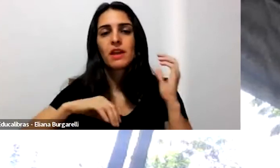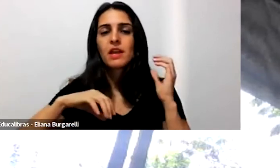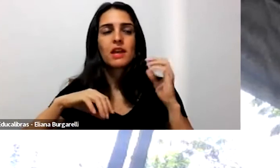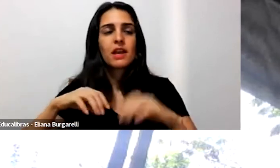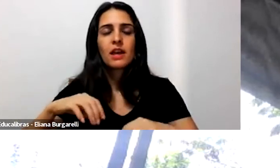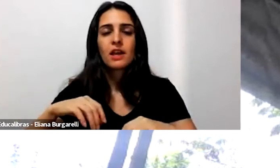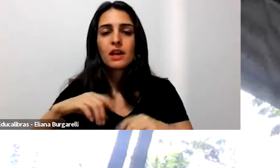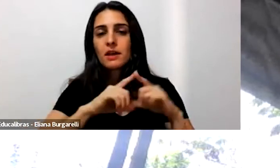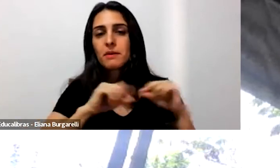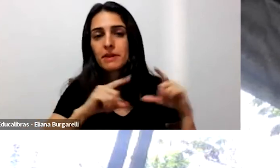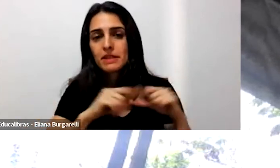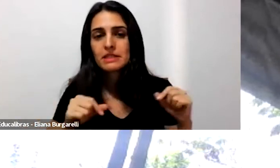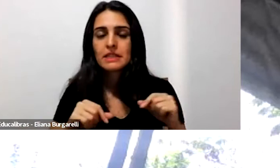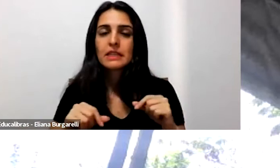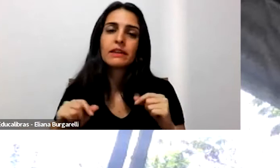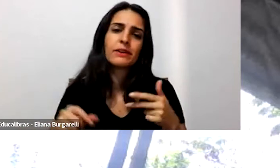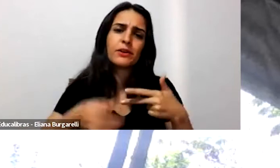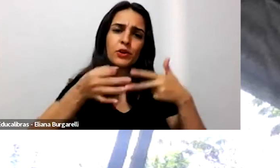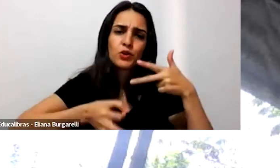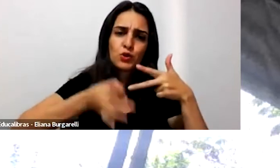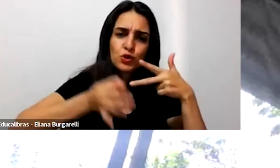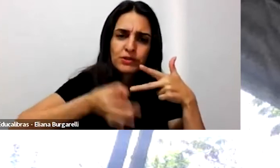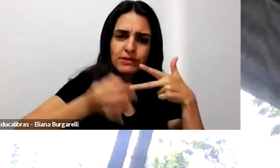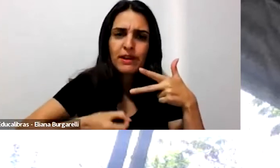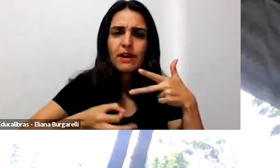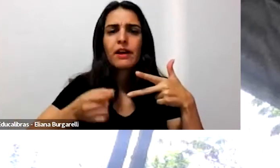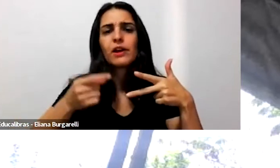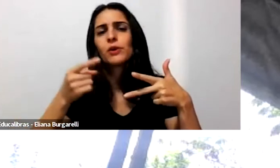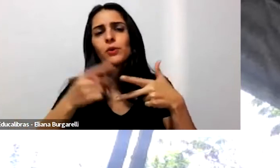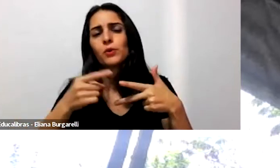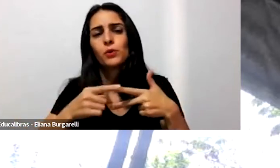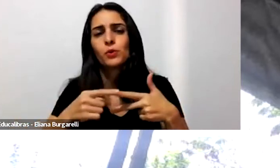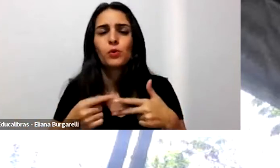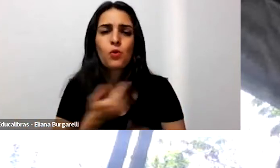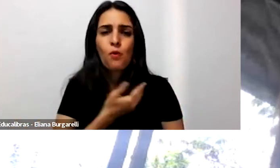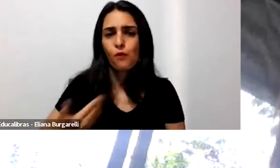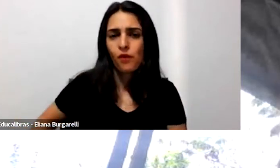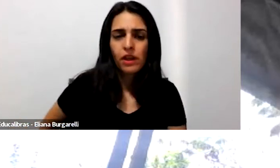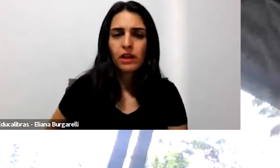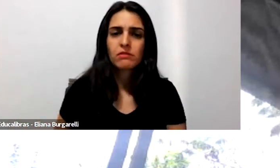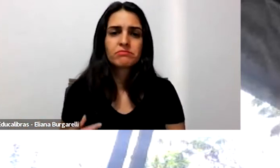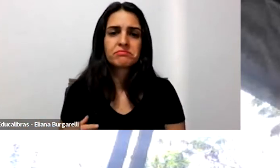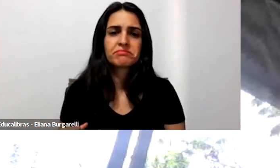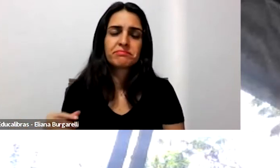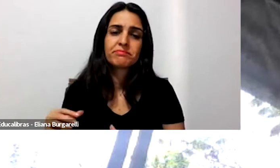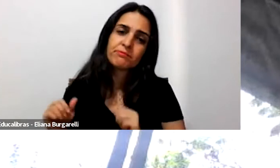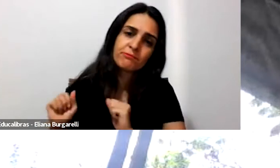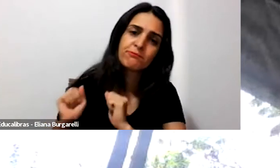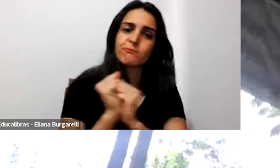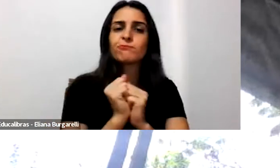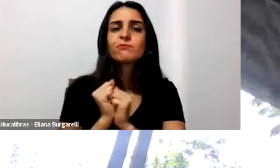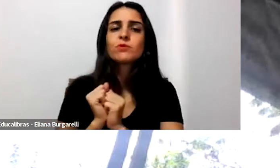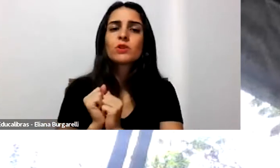que Marcelo já comentou, e outros do setor privado, todos os ex-ministros de